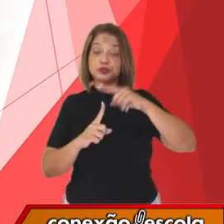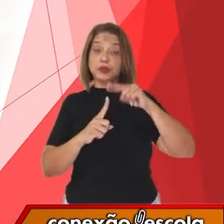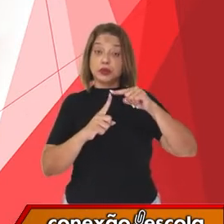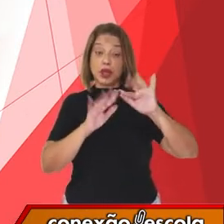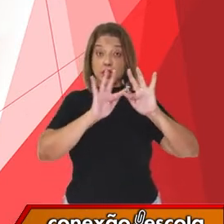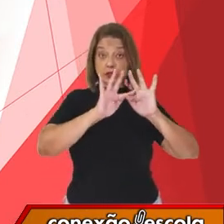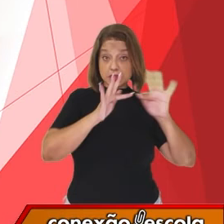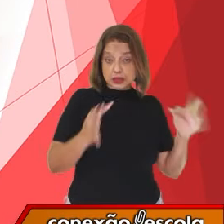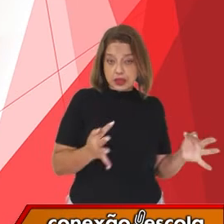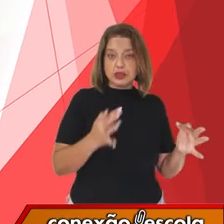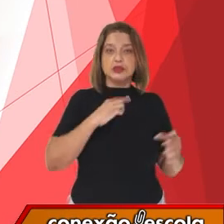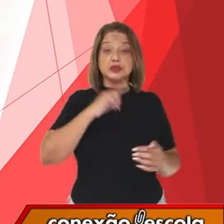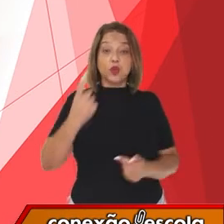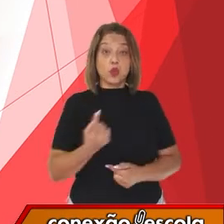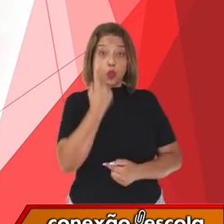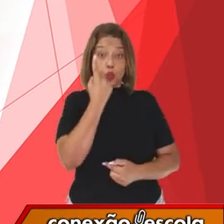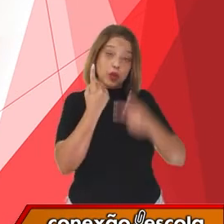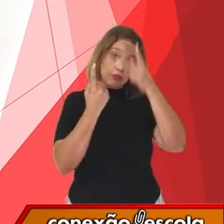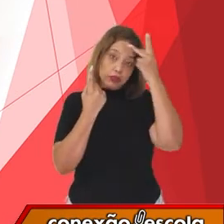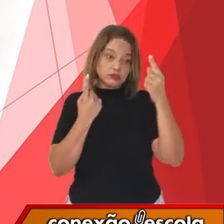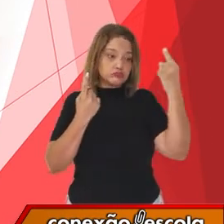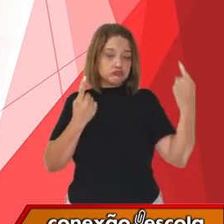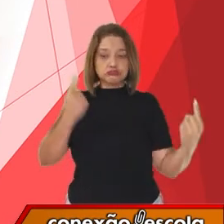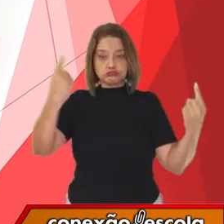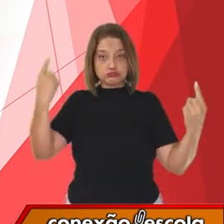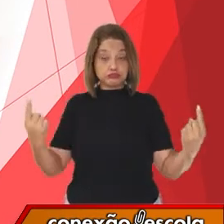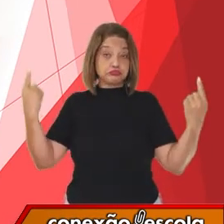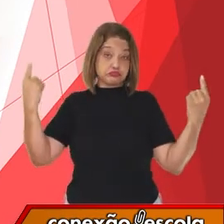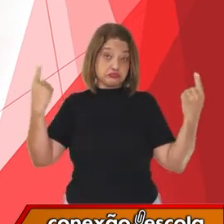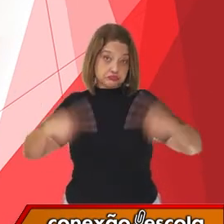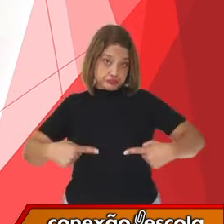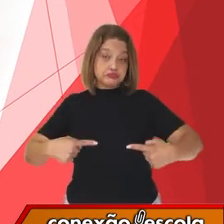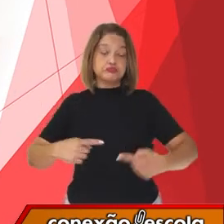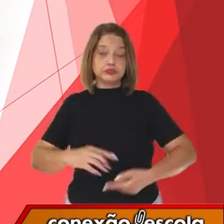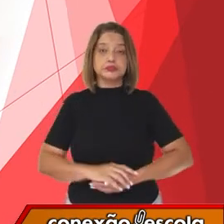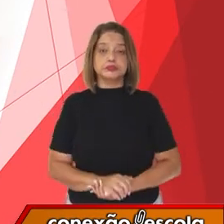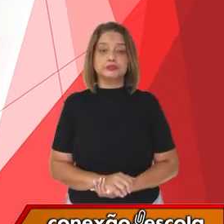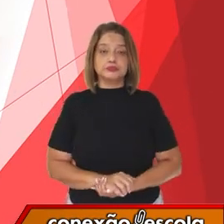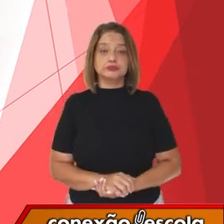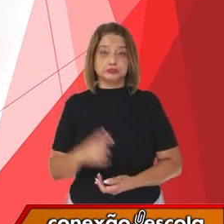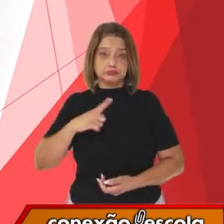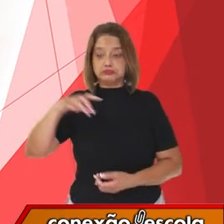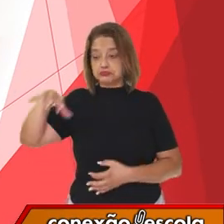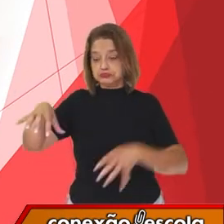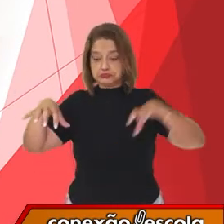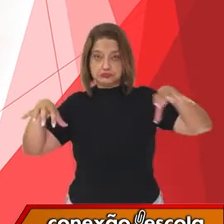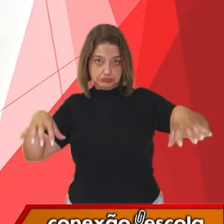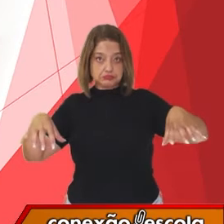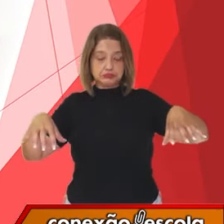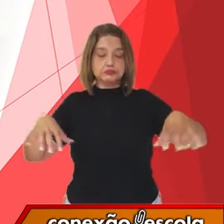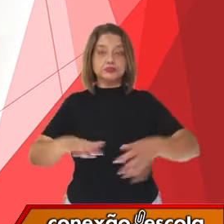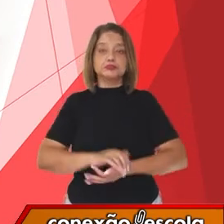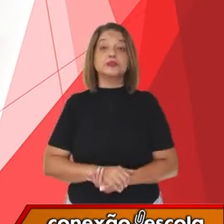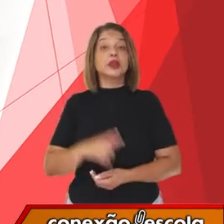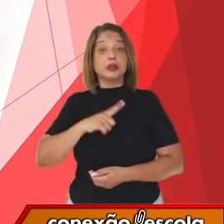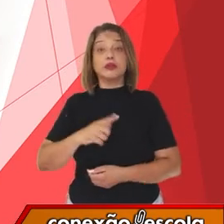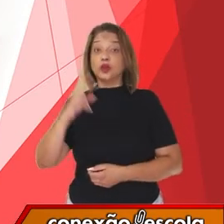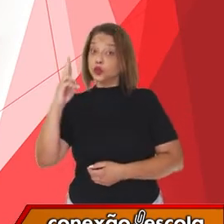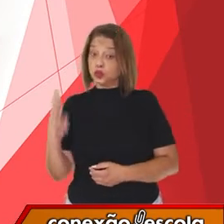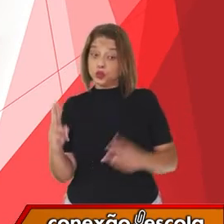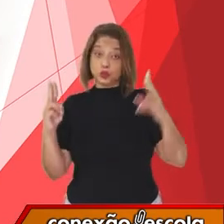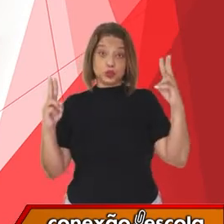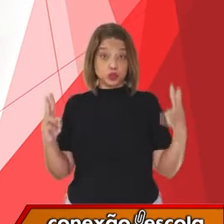simples, que é quando eu tenho um jogador de cada lado da rede, um jogador em cada quadra. Em